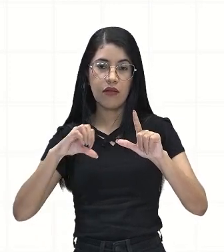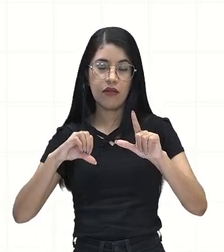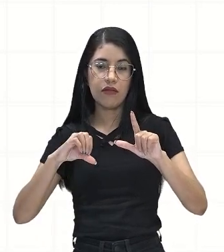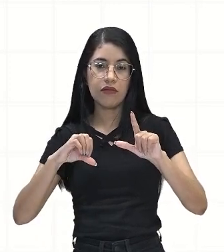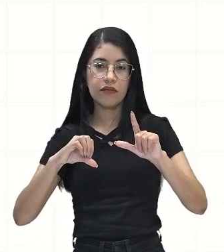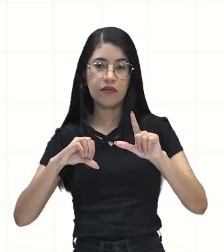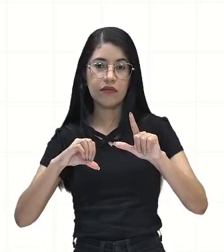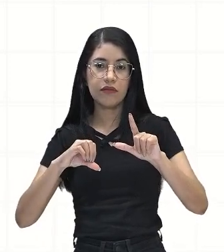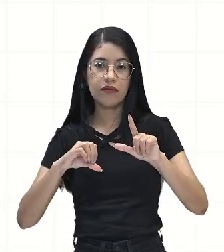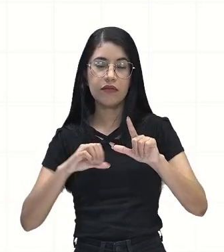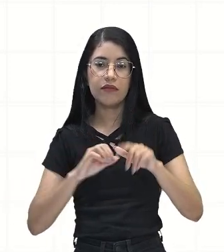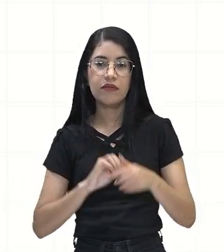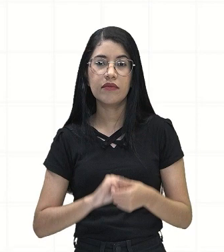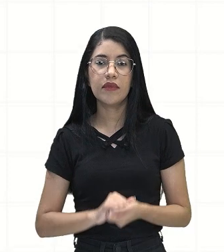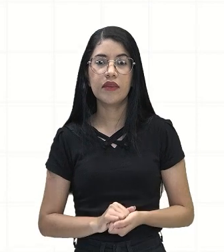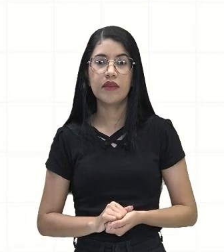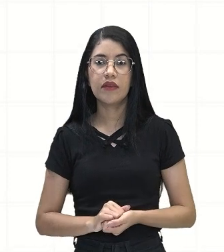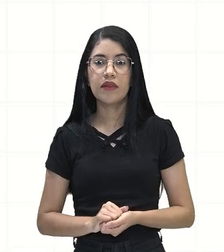9.